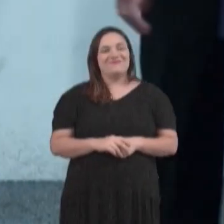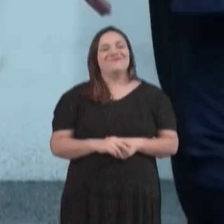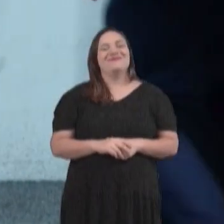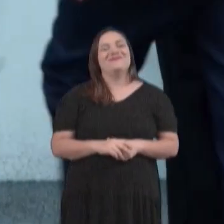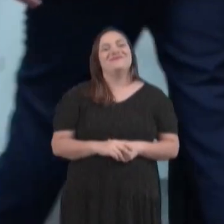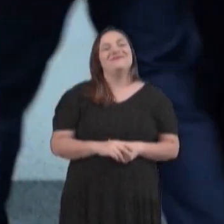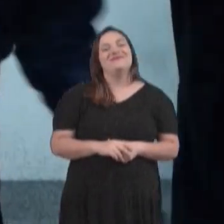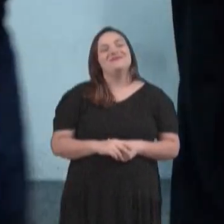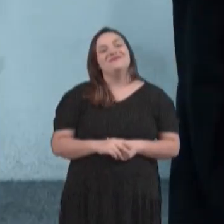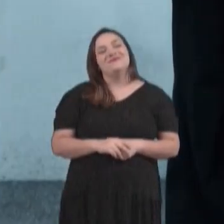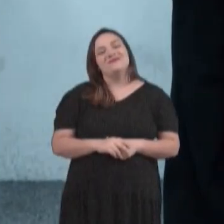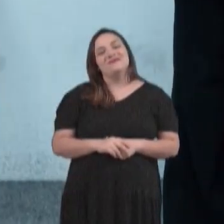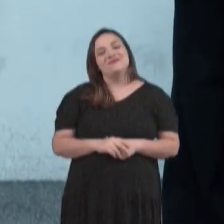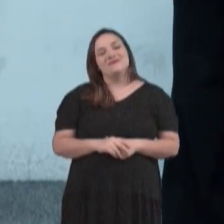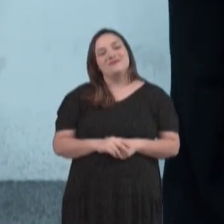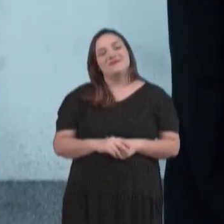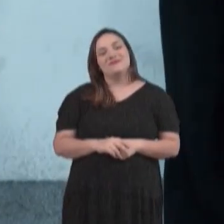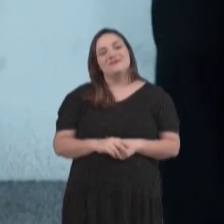contra a População